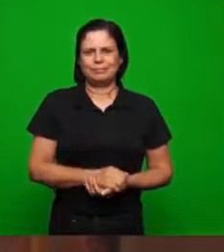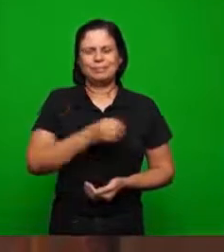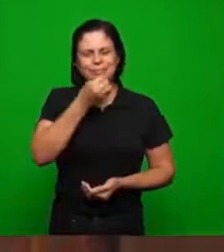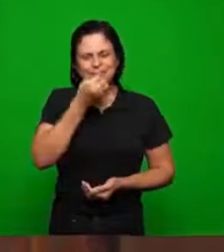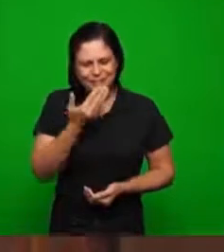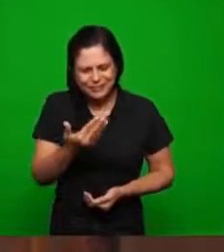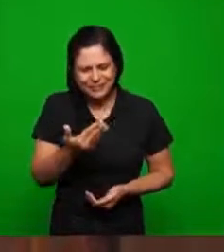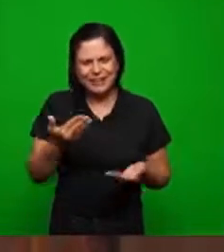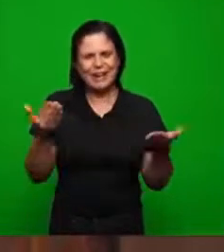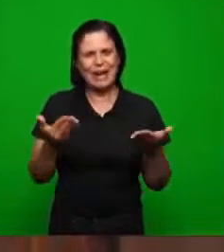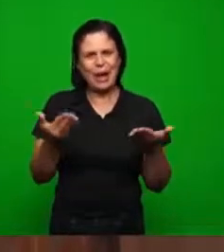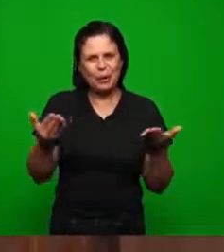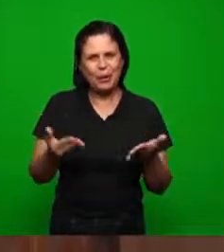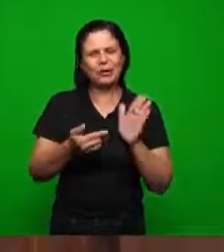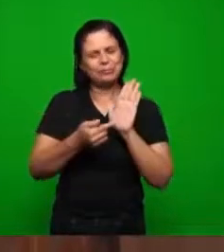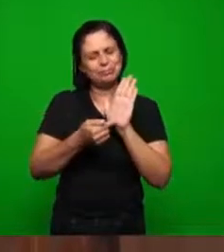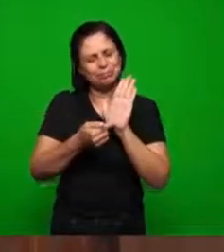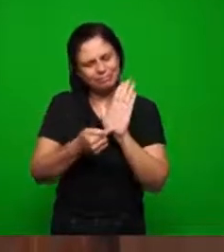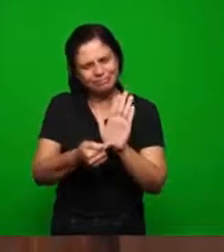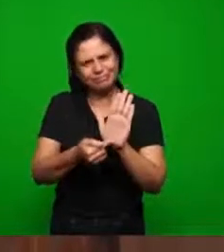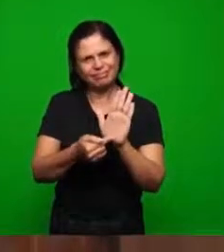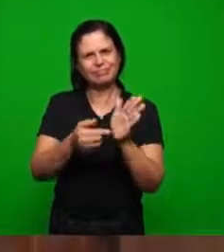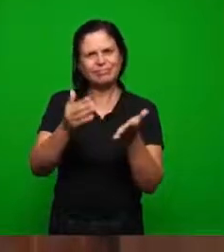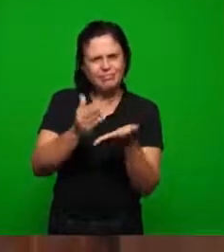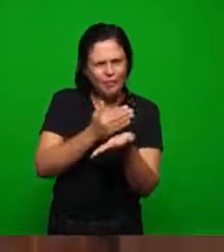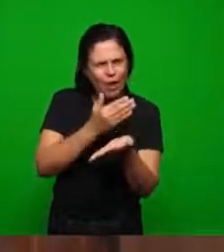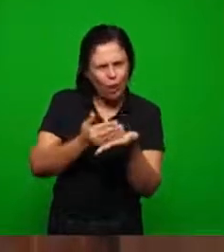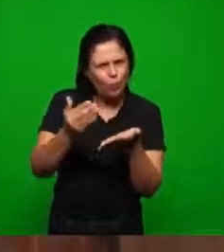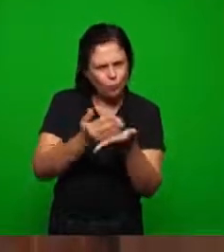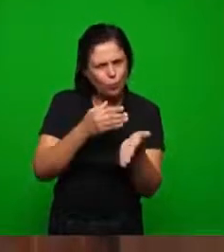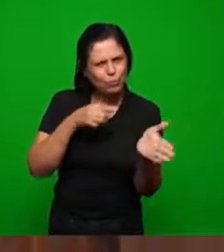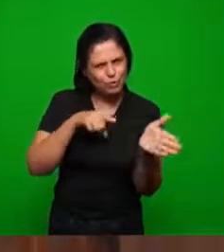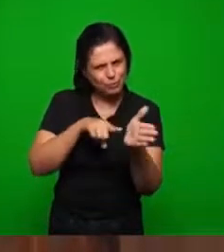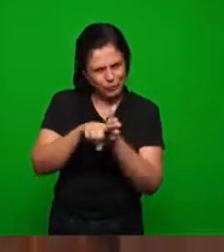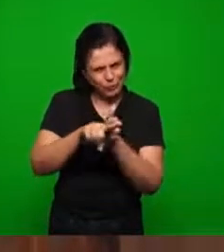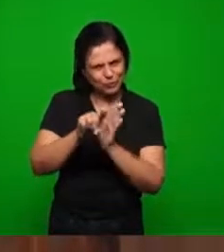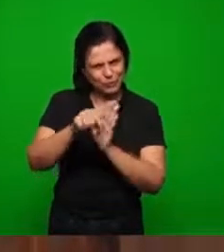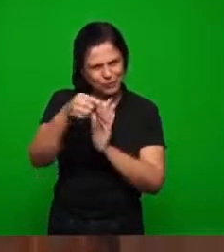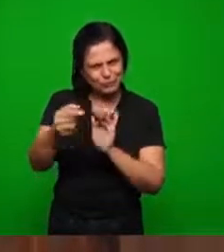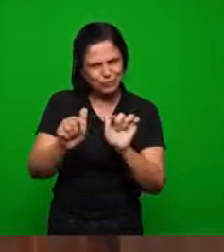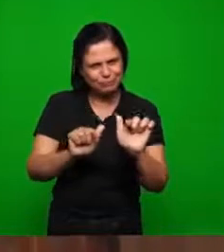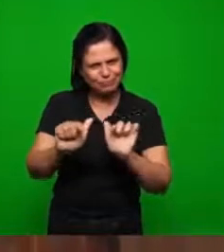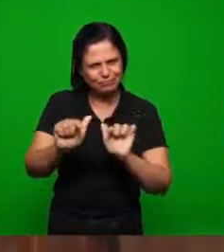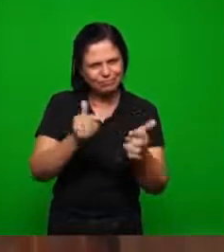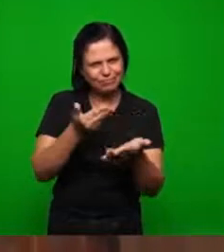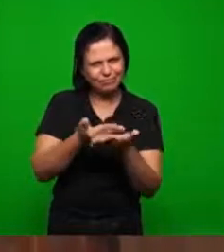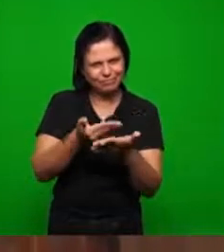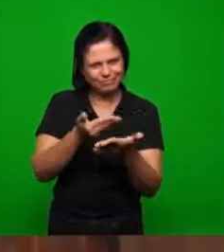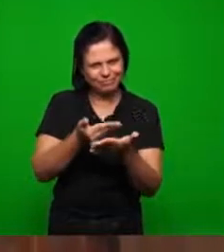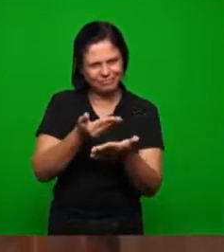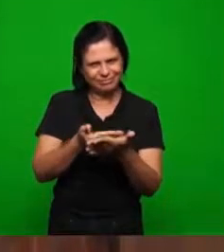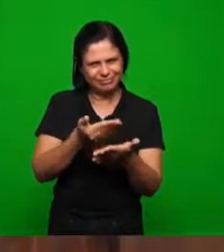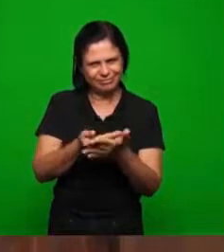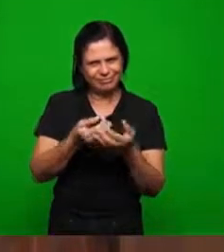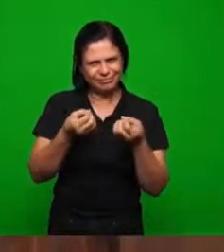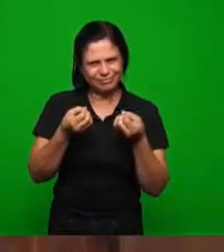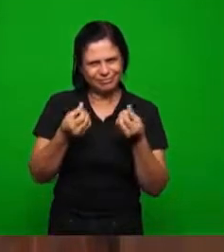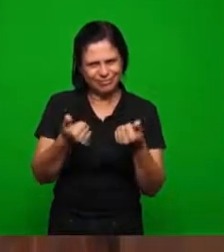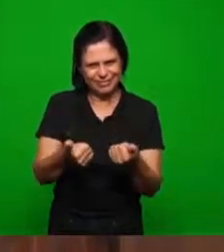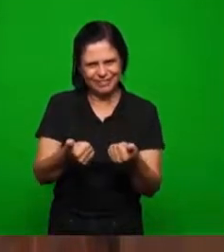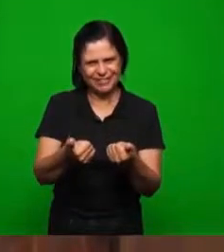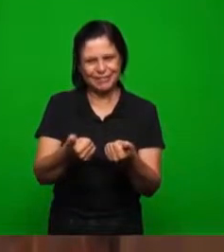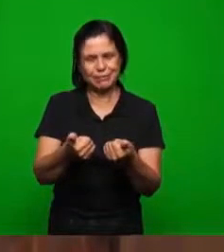Muito bem, irmãos, nós vamos apresentar aos irmãos algumas perguntas para o nosso trabalho hoje, para dar continuidade a essa